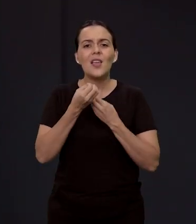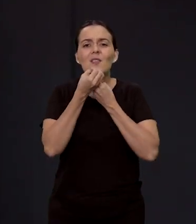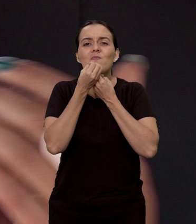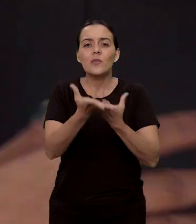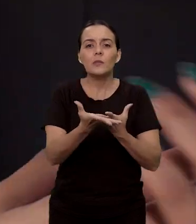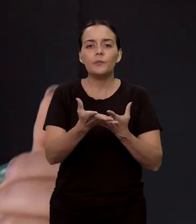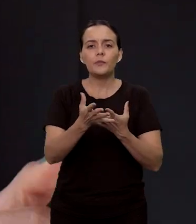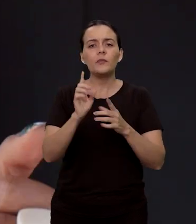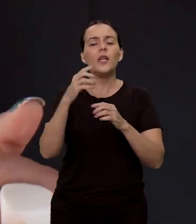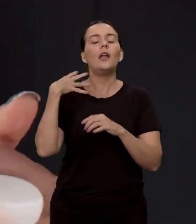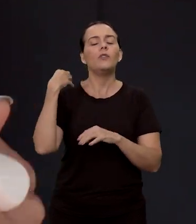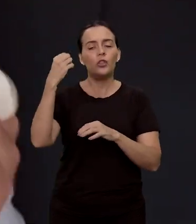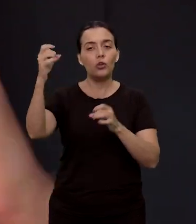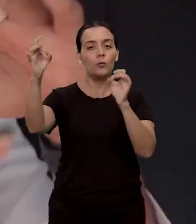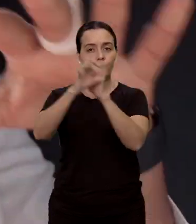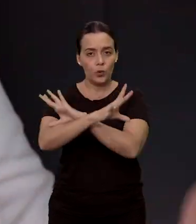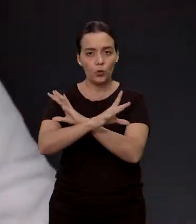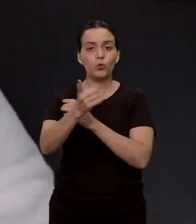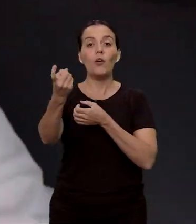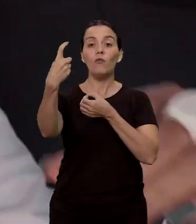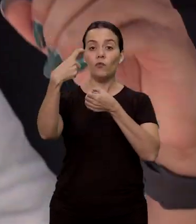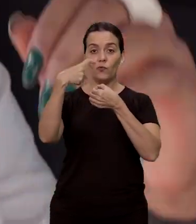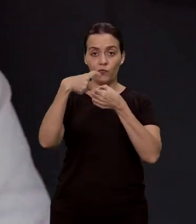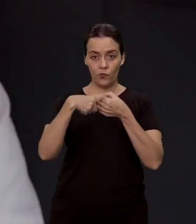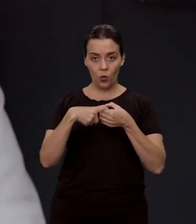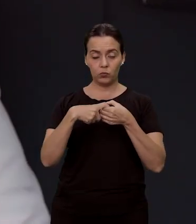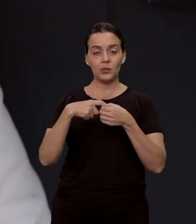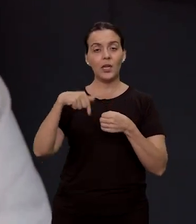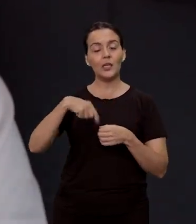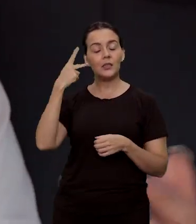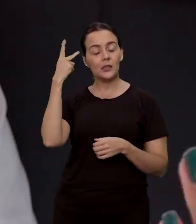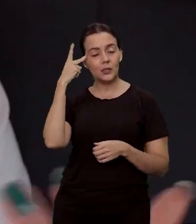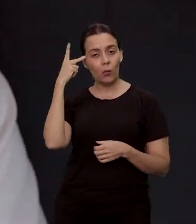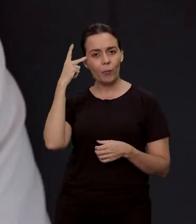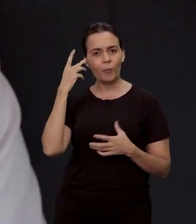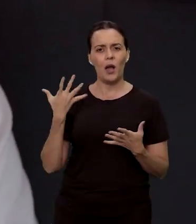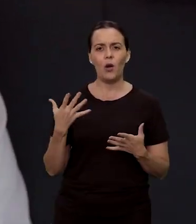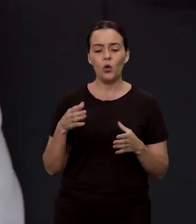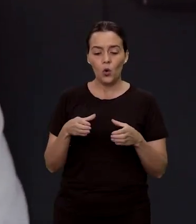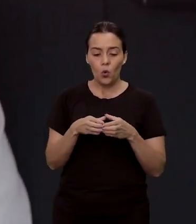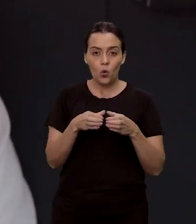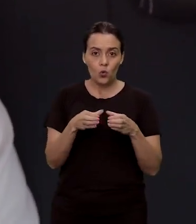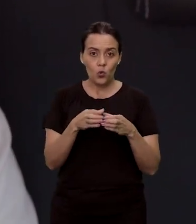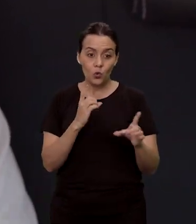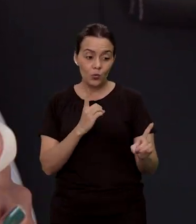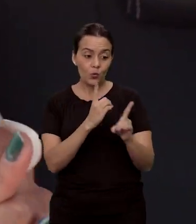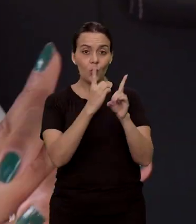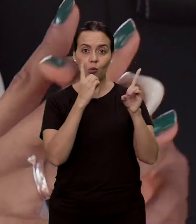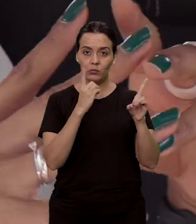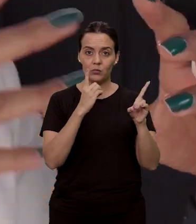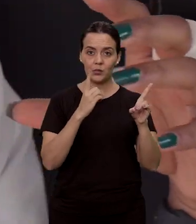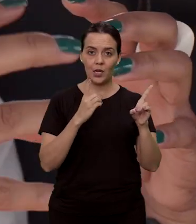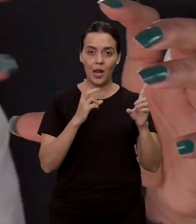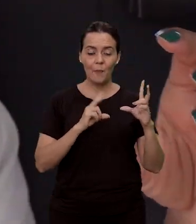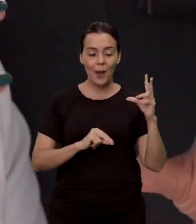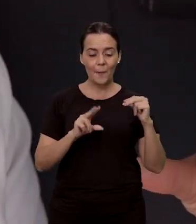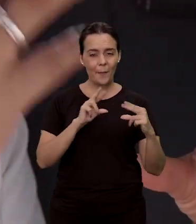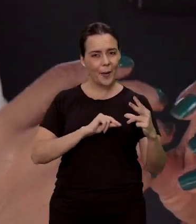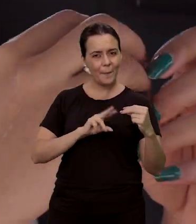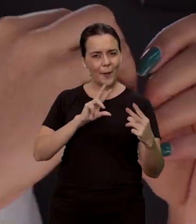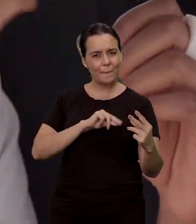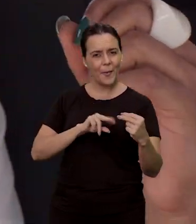pro Brasil, eu entro no Engajamundo, que é uma ONG de jovens que trabalha com formação, articulação, engajamento. E aí,